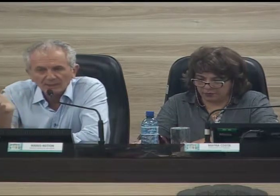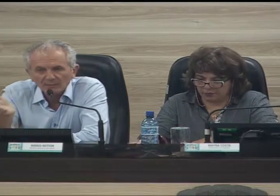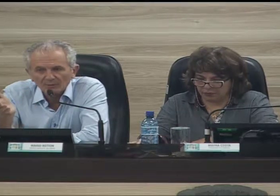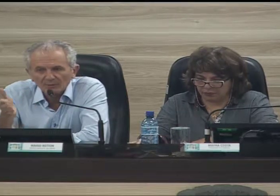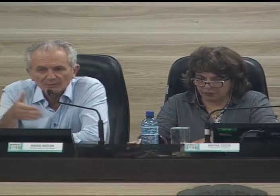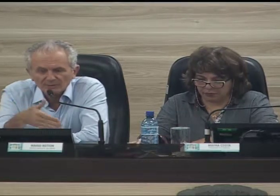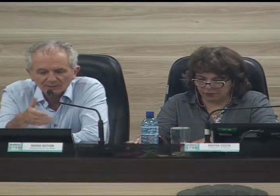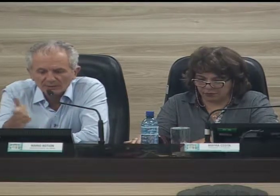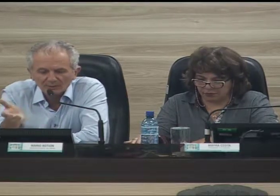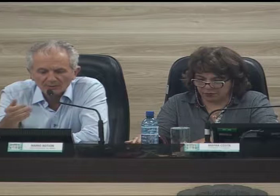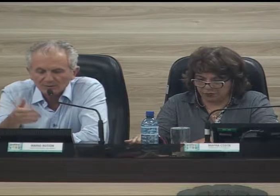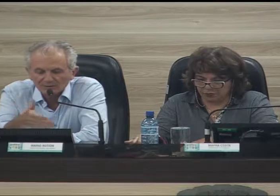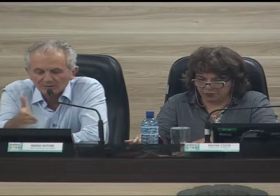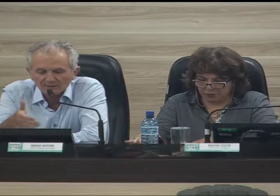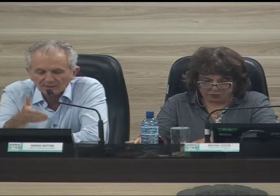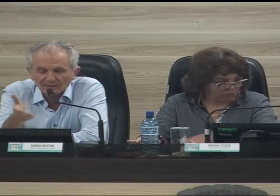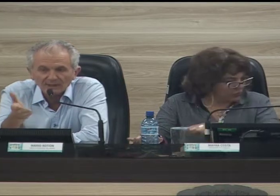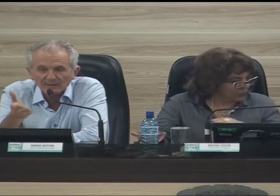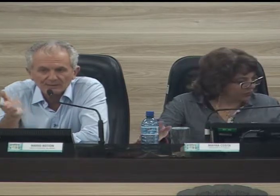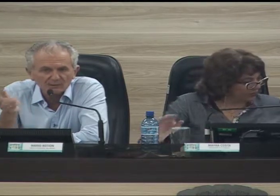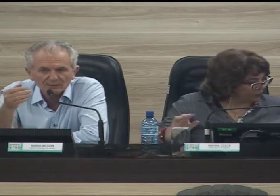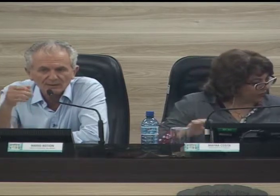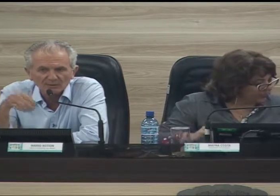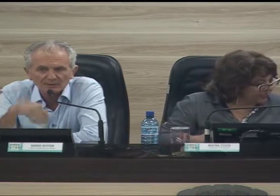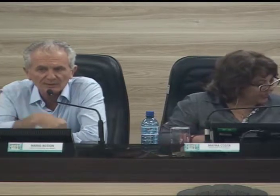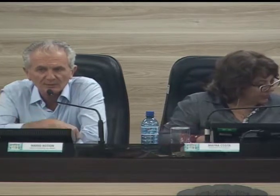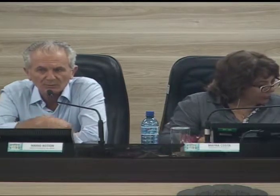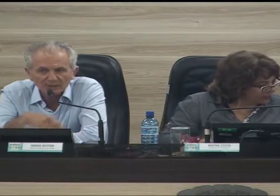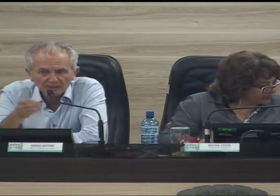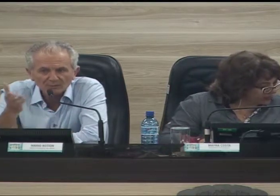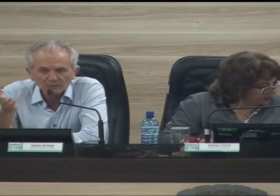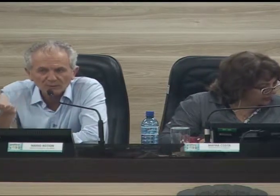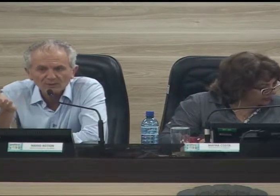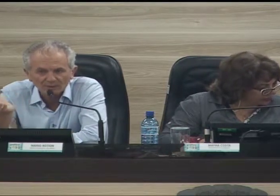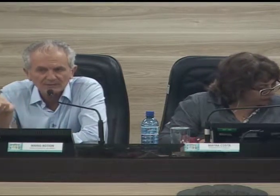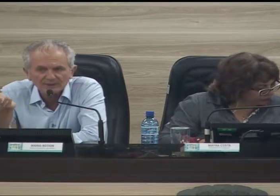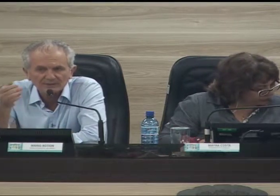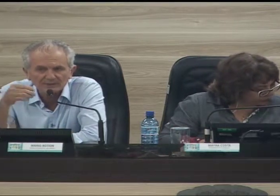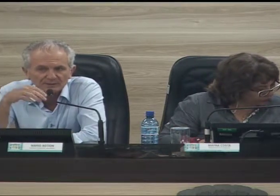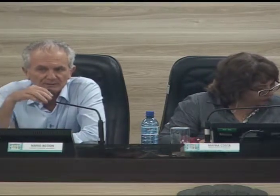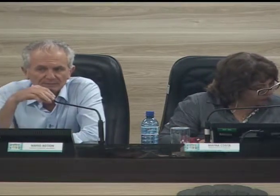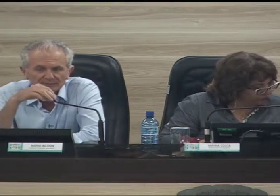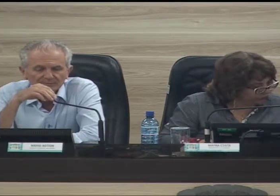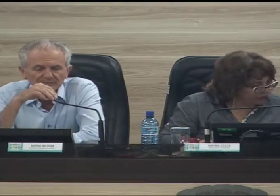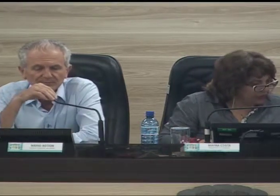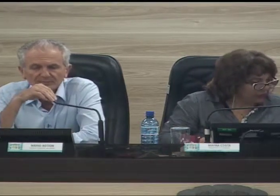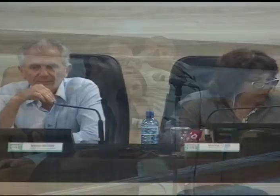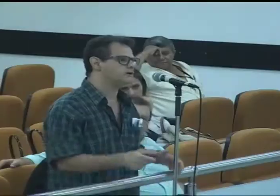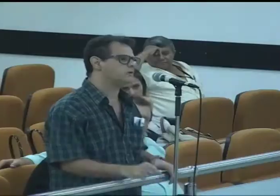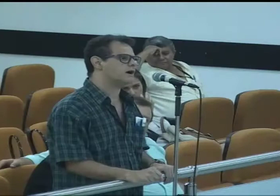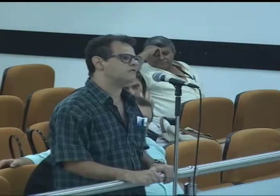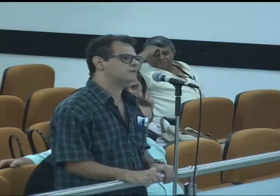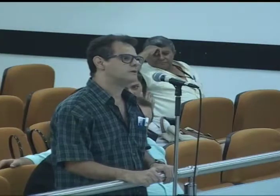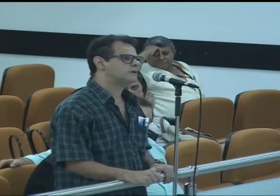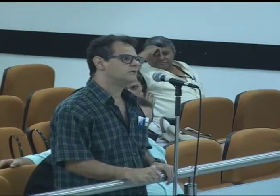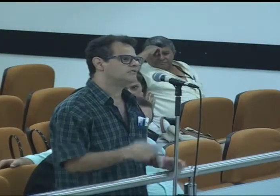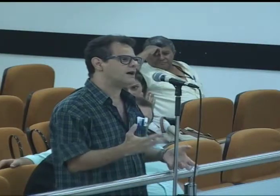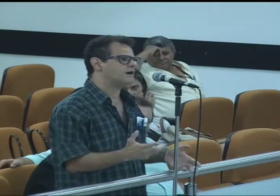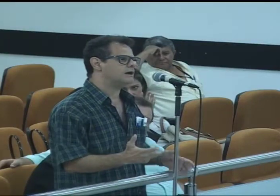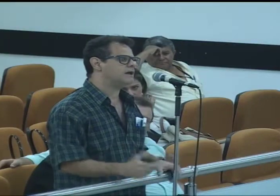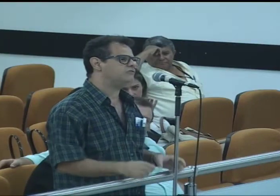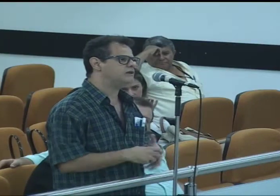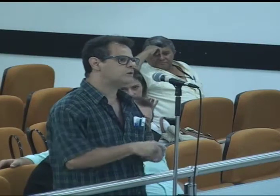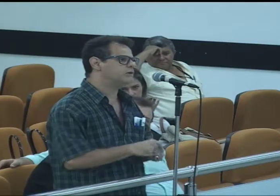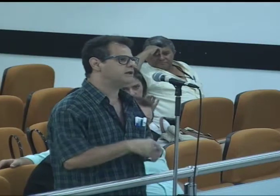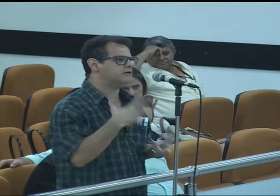no regramento, nessas regrinhas que nós estabelecemos. Tem o direito da passagem, sim. Para lazer, no caso?